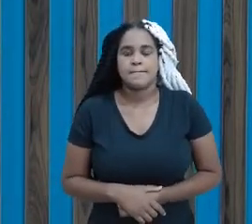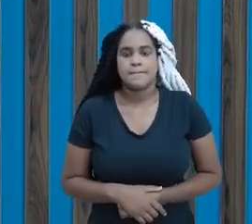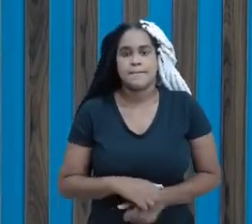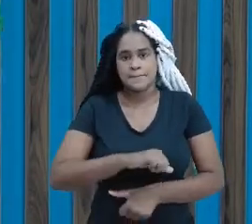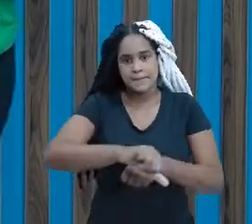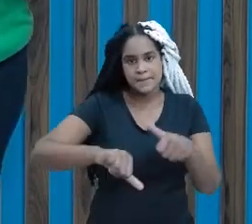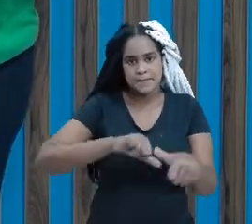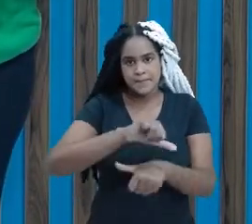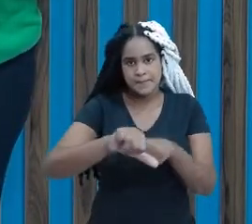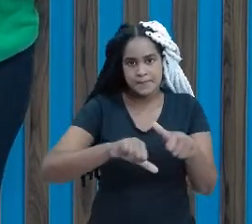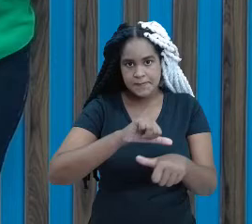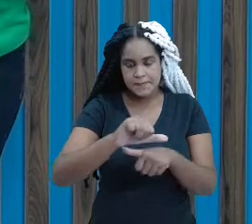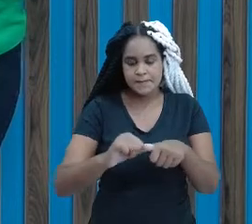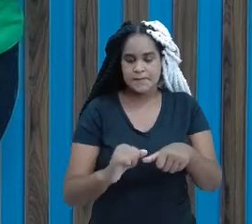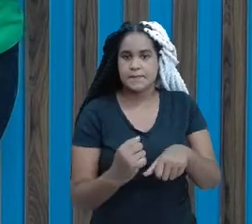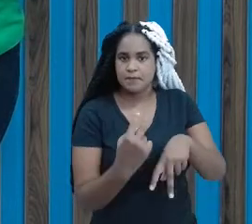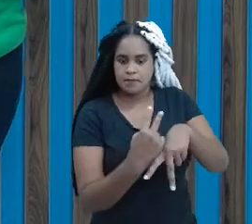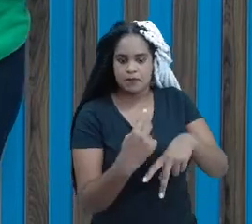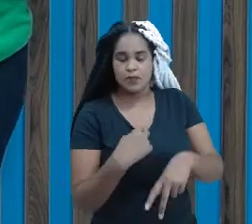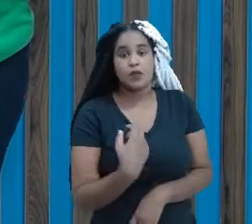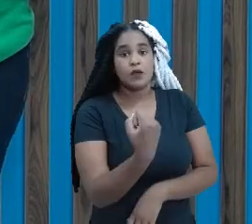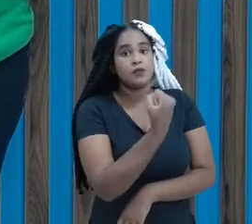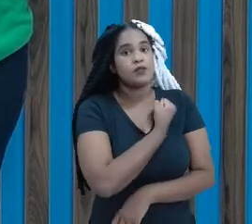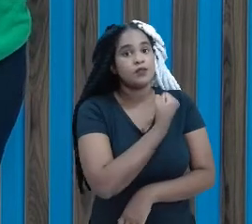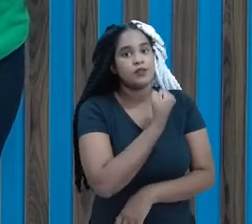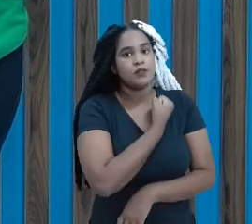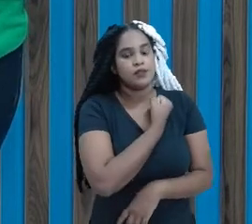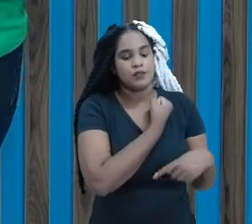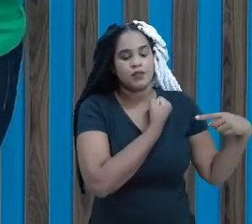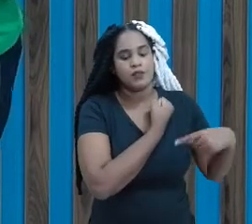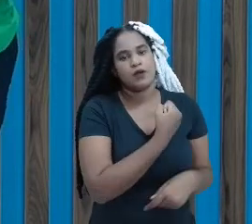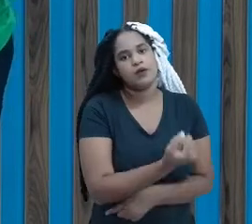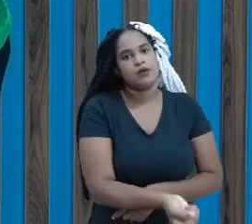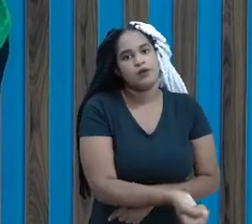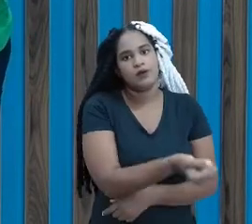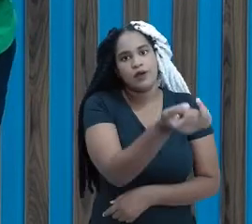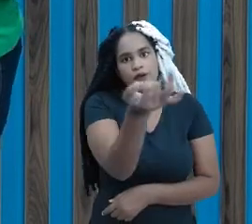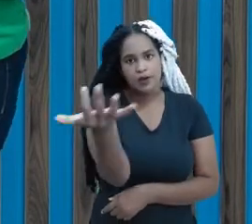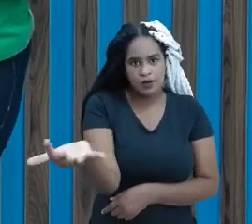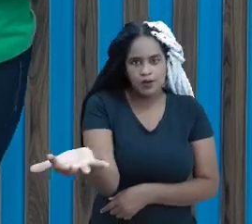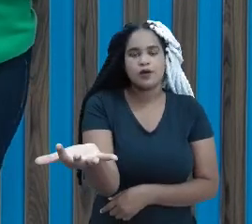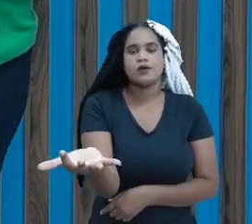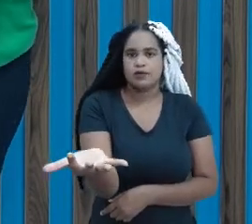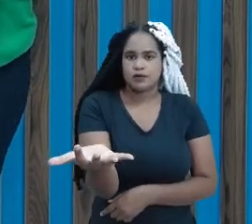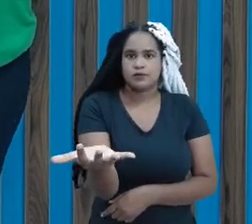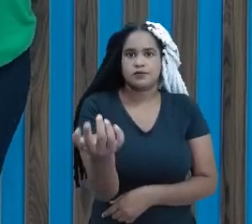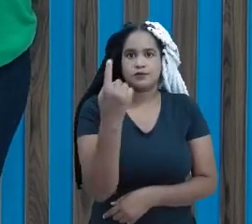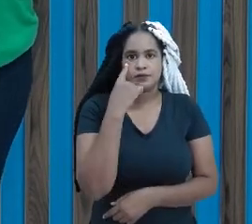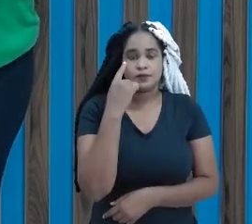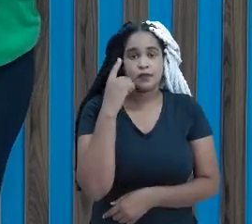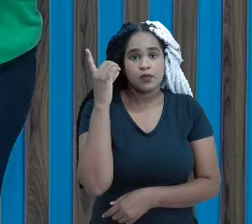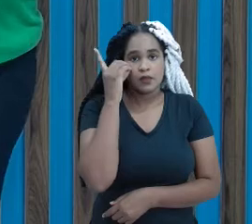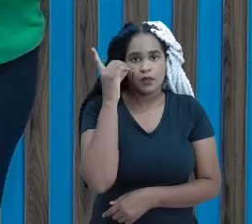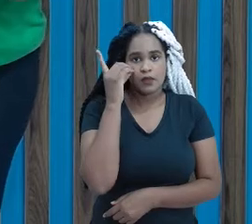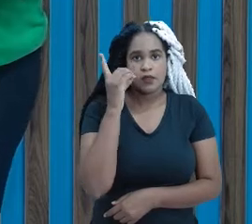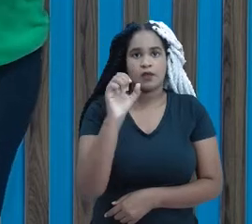né? Numérica, alteração aí no número de cromossomos, tá certo? Então, síndrome de Down. Muitos de vocês